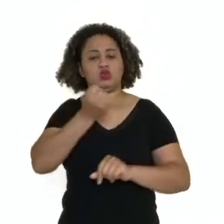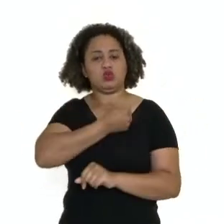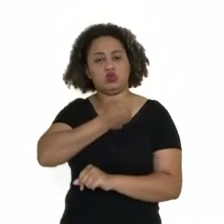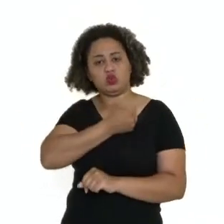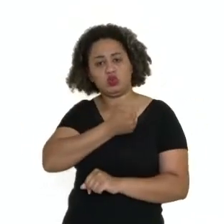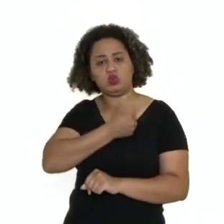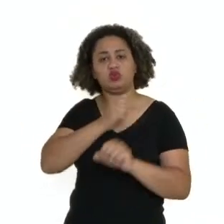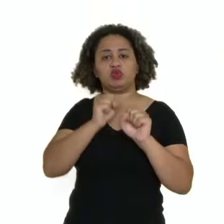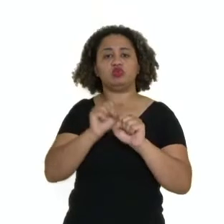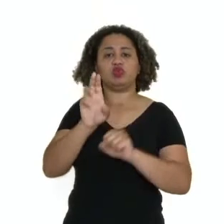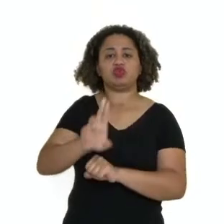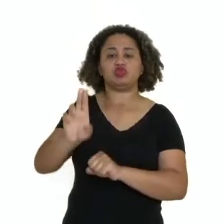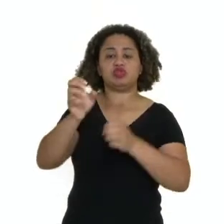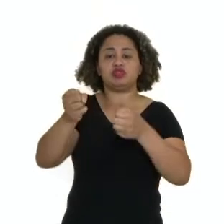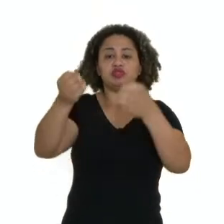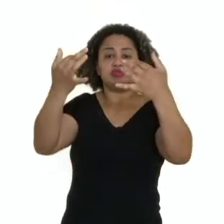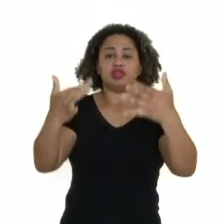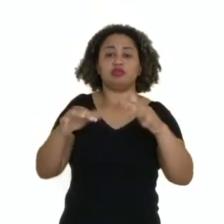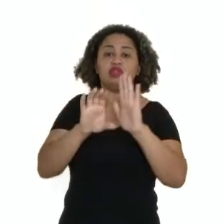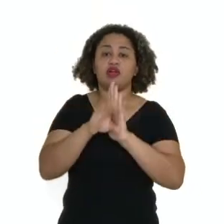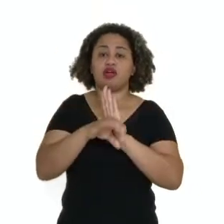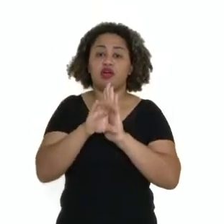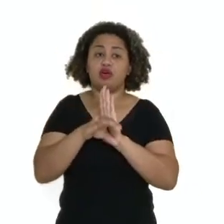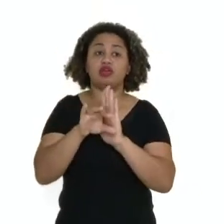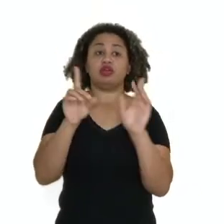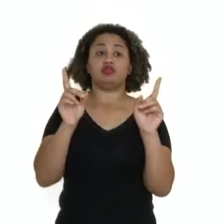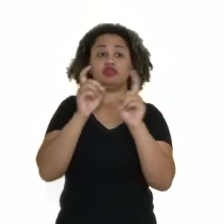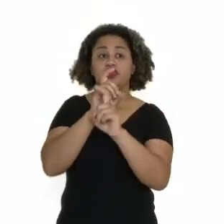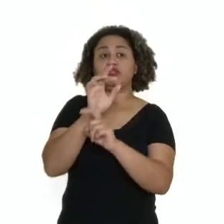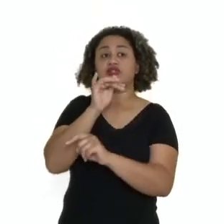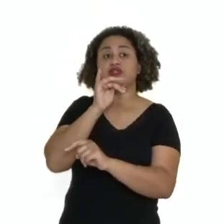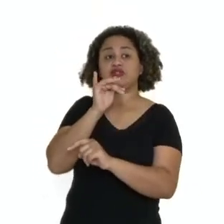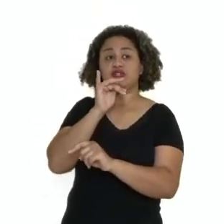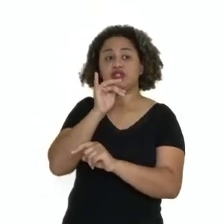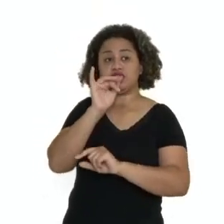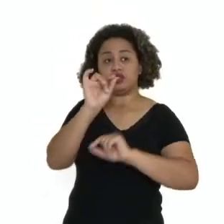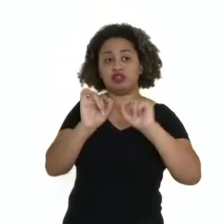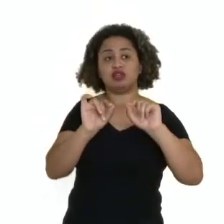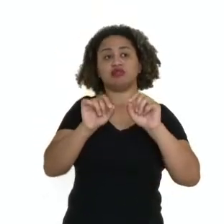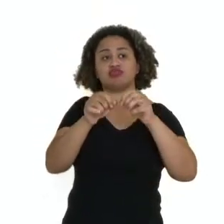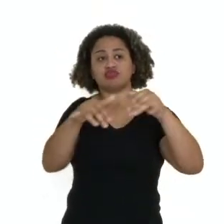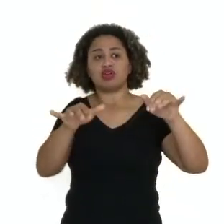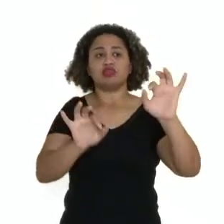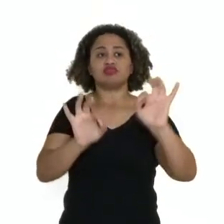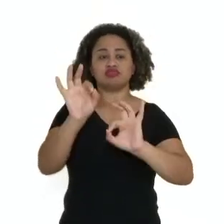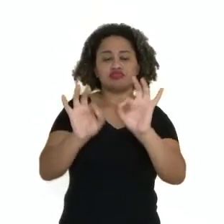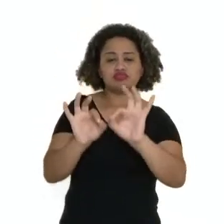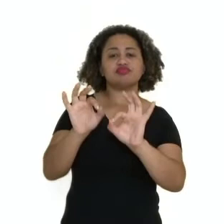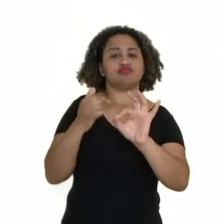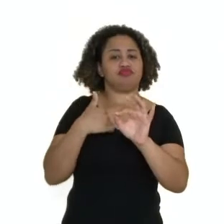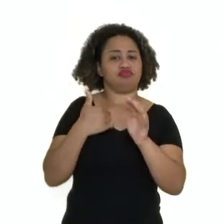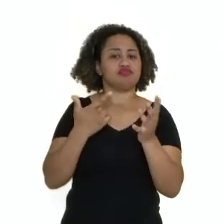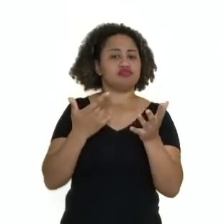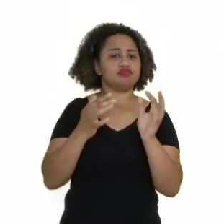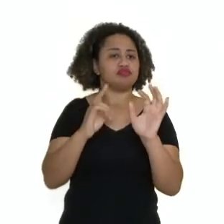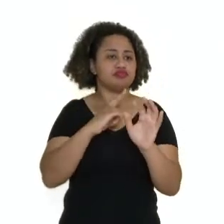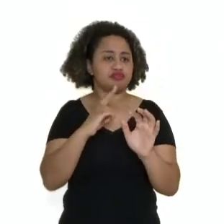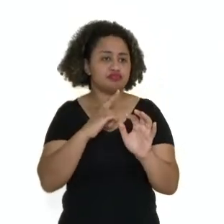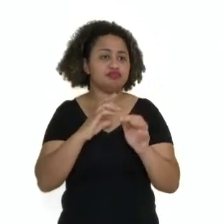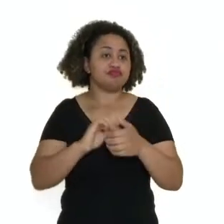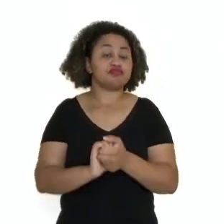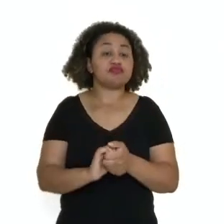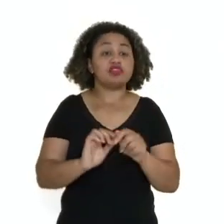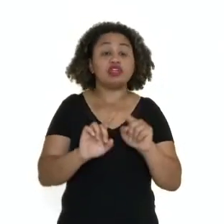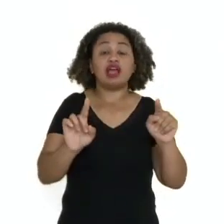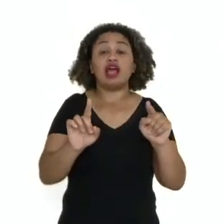ser utilizado para explicar conceitos mais complexos como organograma de uma organização, por exemplo. Como não